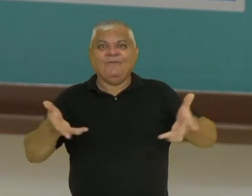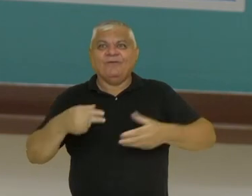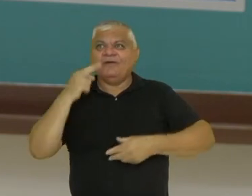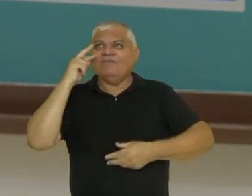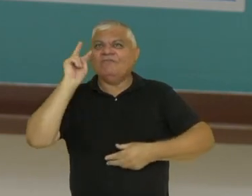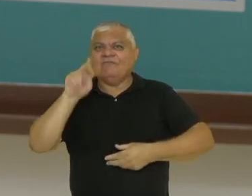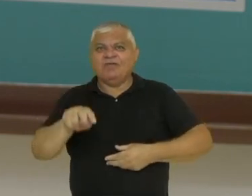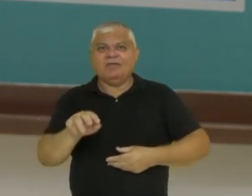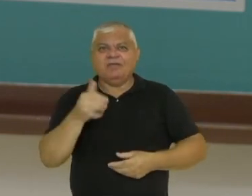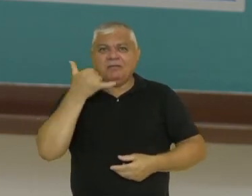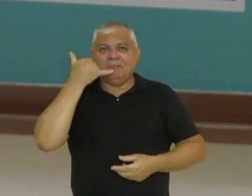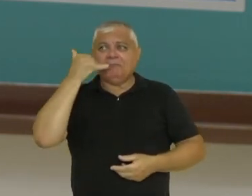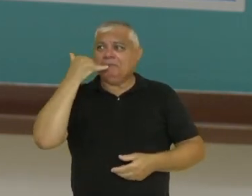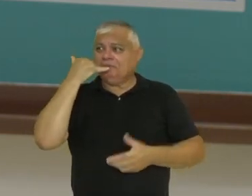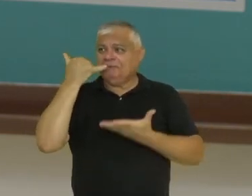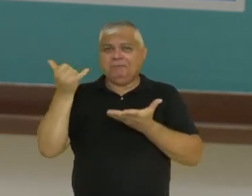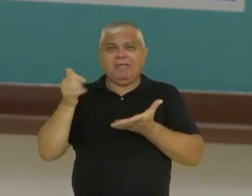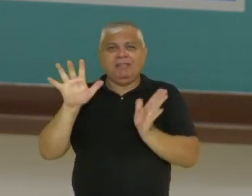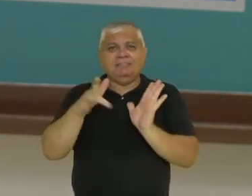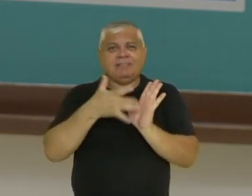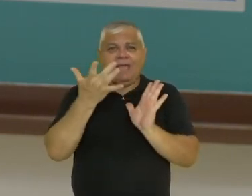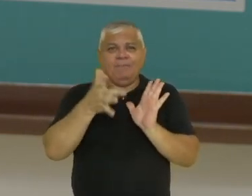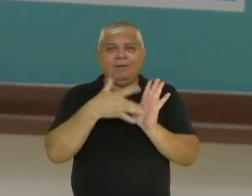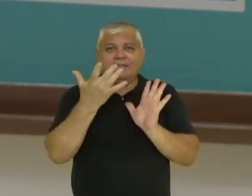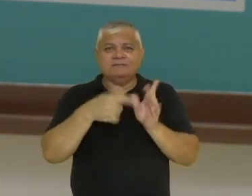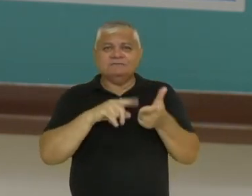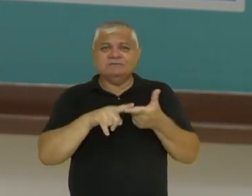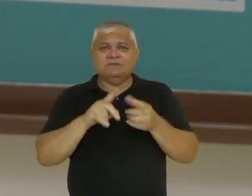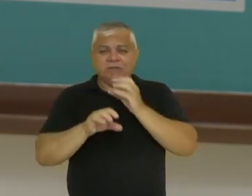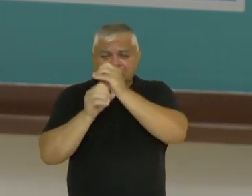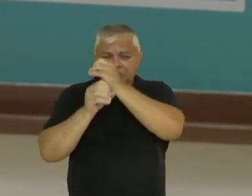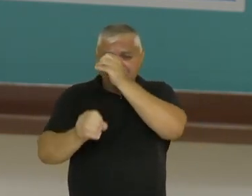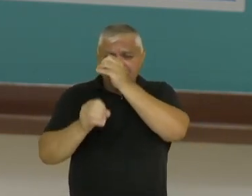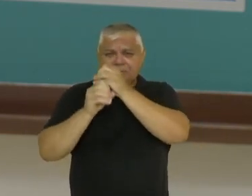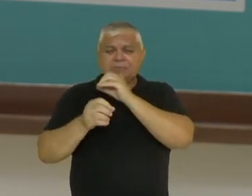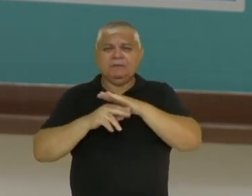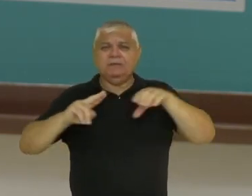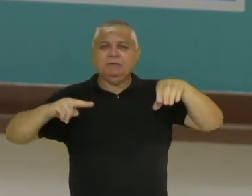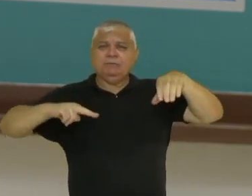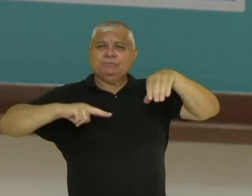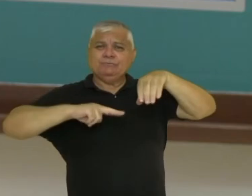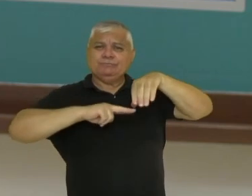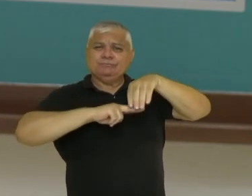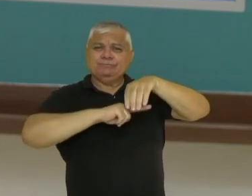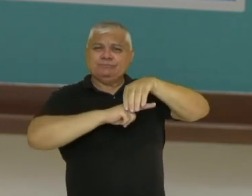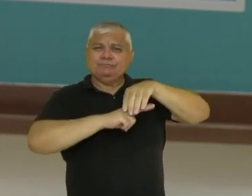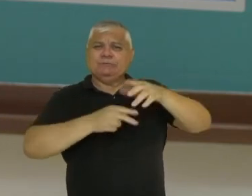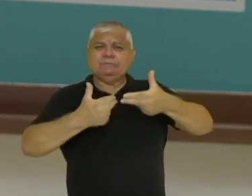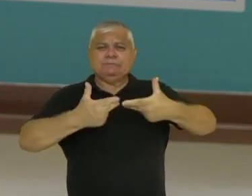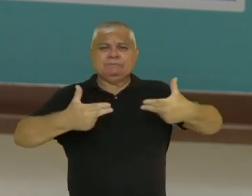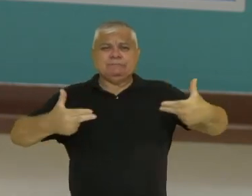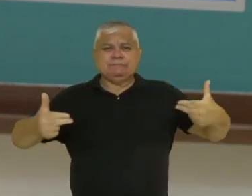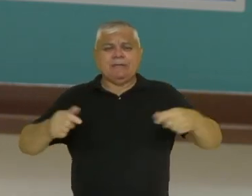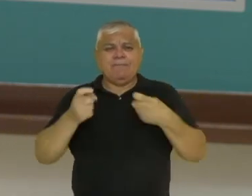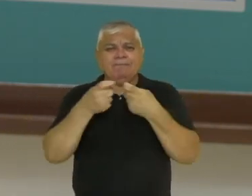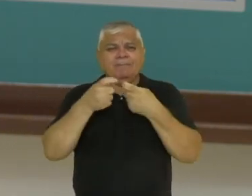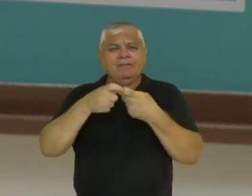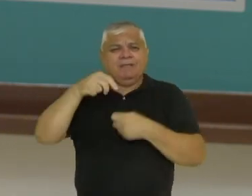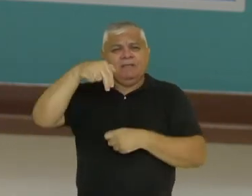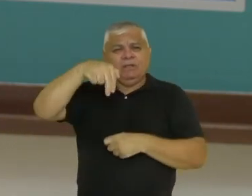ter smartphones, tablets, microscópios, medicina nuclear, ressonância magnética,